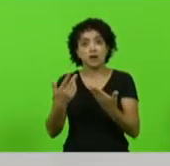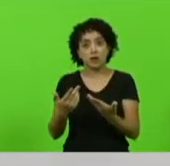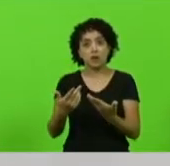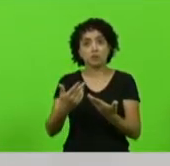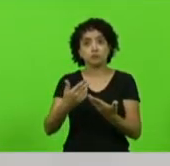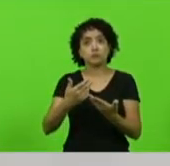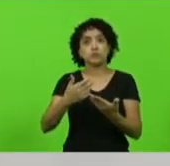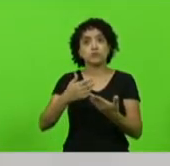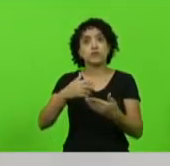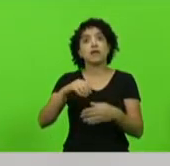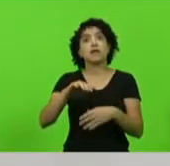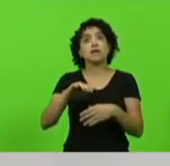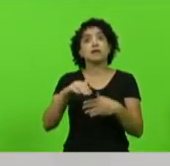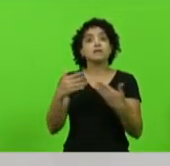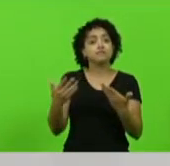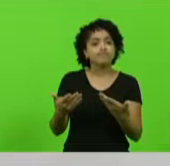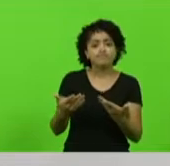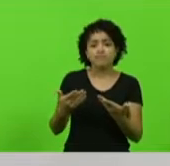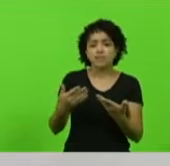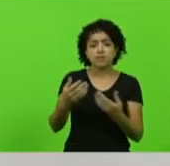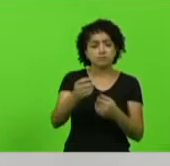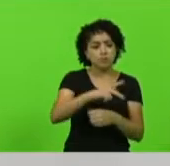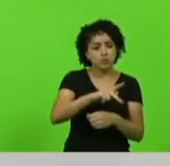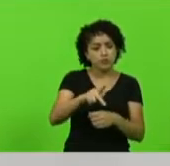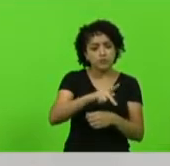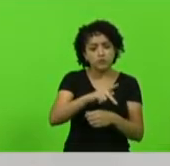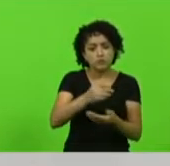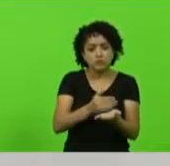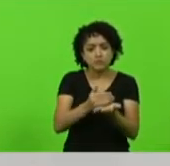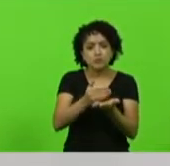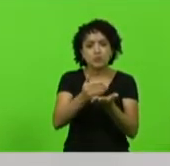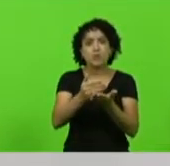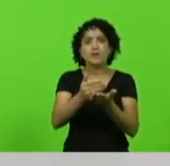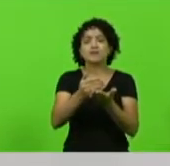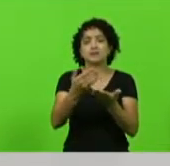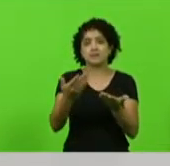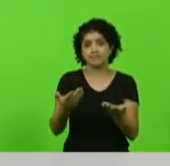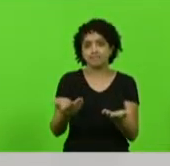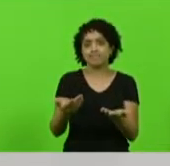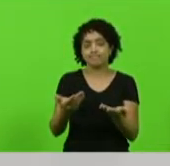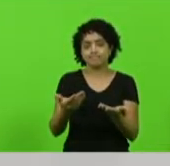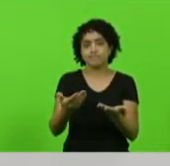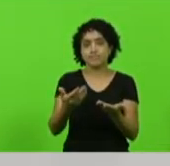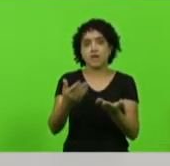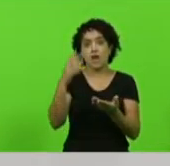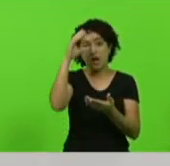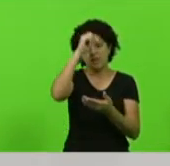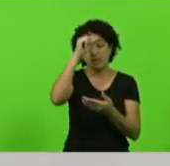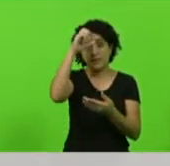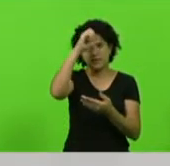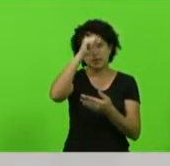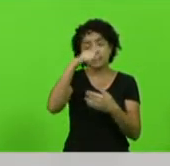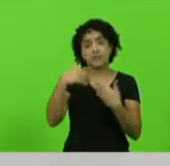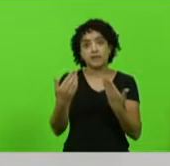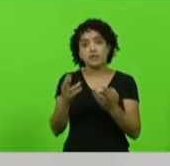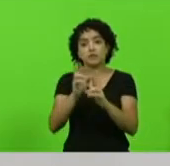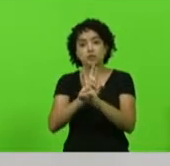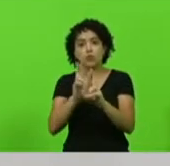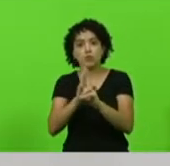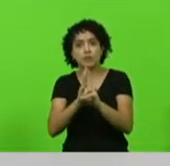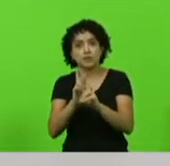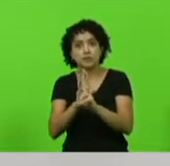mestres que estão do teu lado, no início, quando você começa a ter o relacionamento,